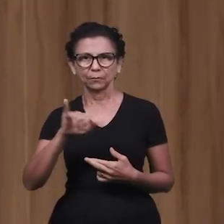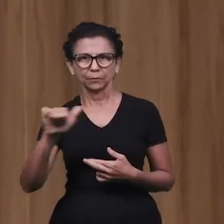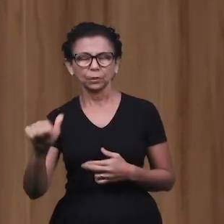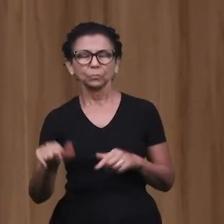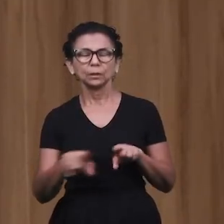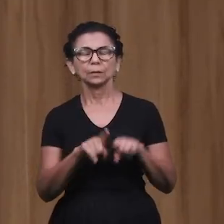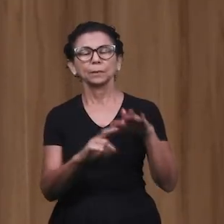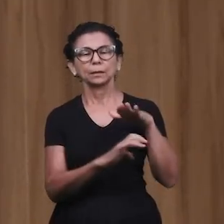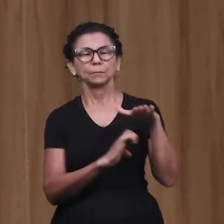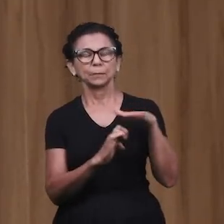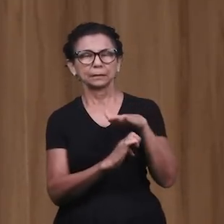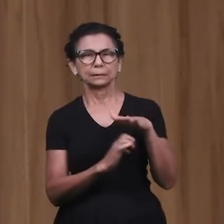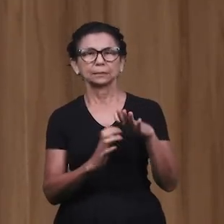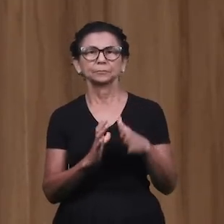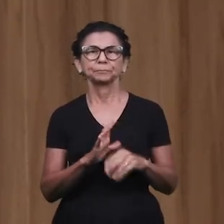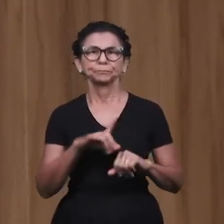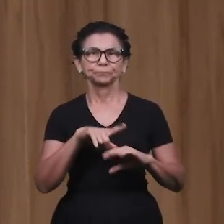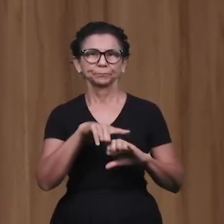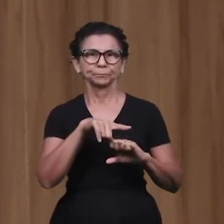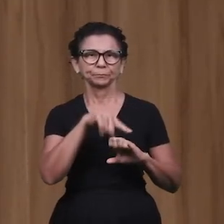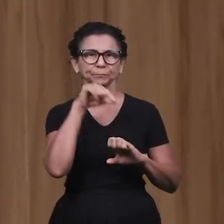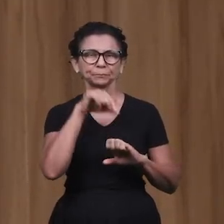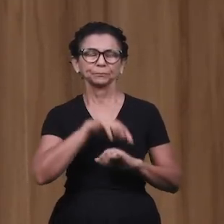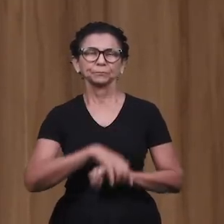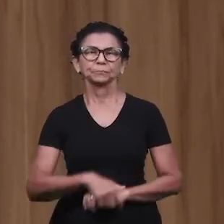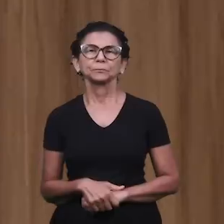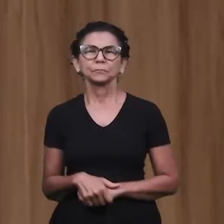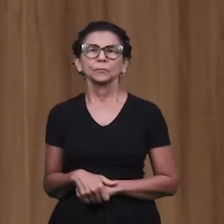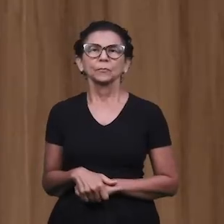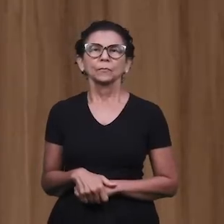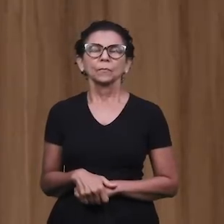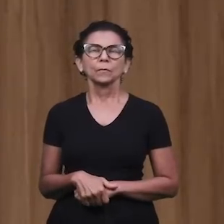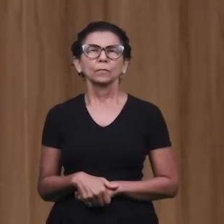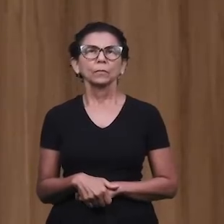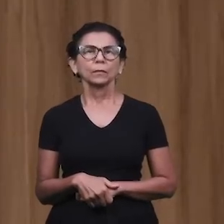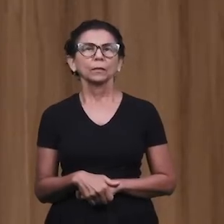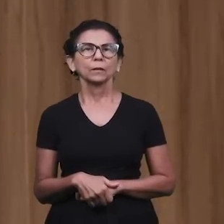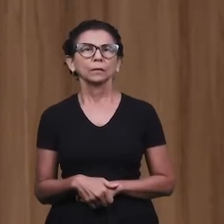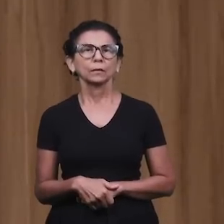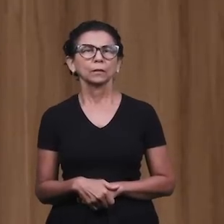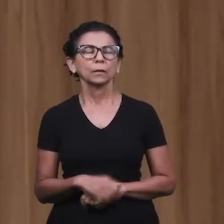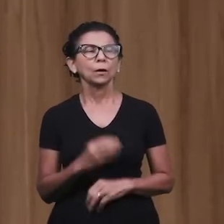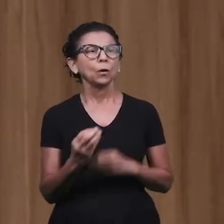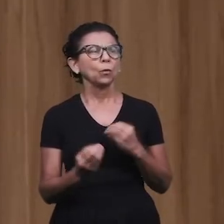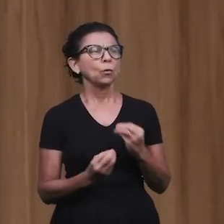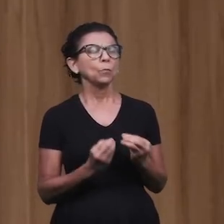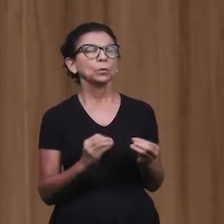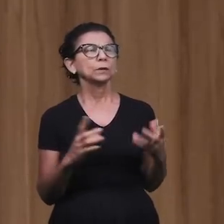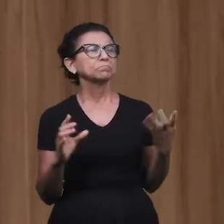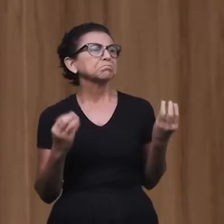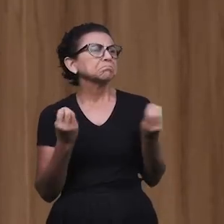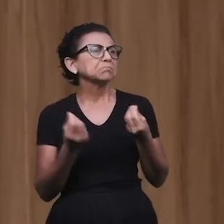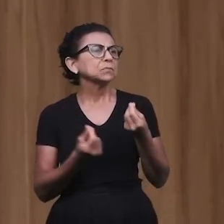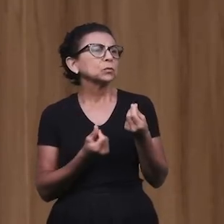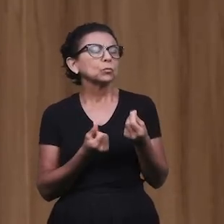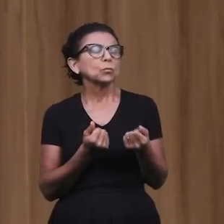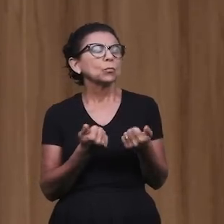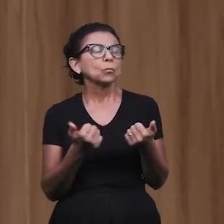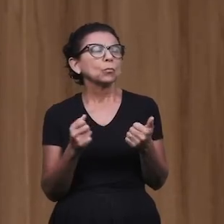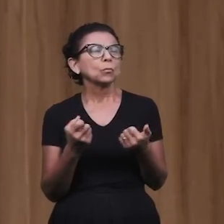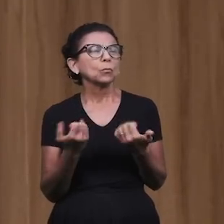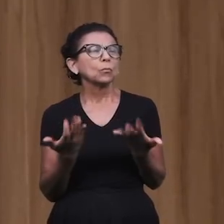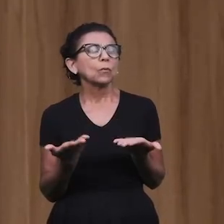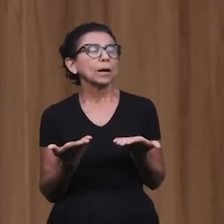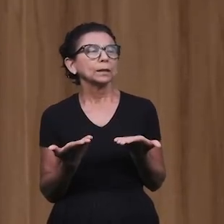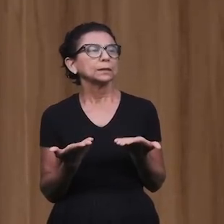empresarial. Doutor Isaías, fale um pouco para nós, como que é o rito do juizado especial, quais causas, quais